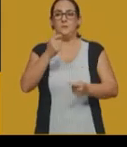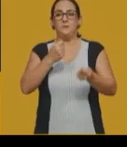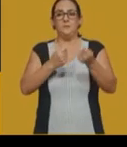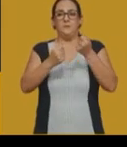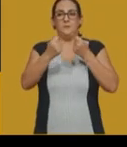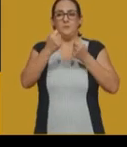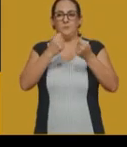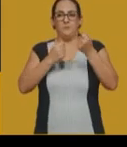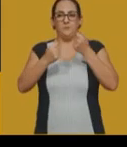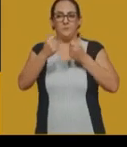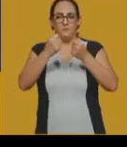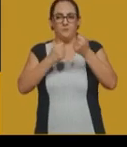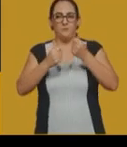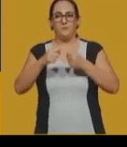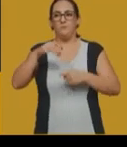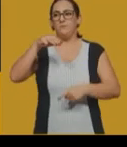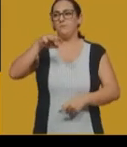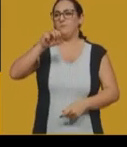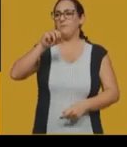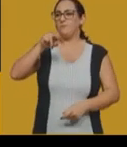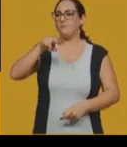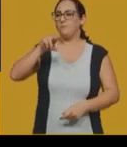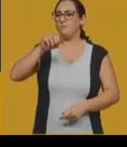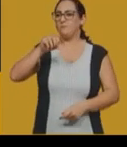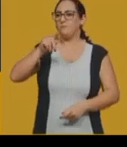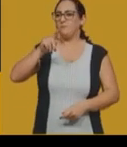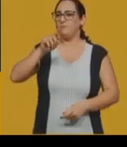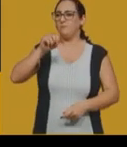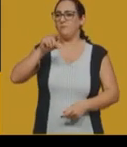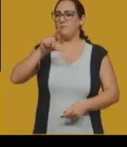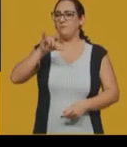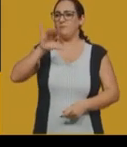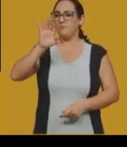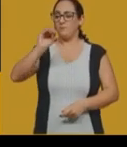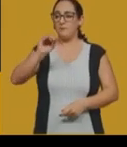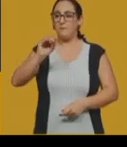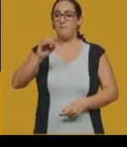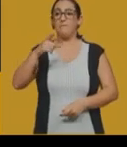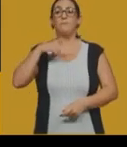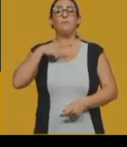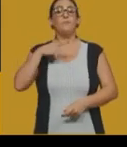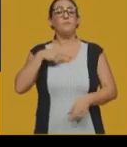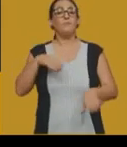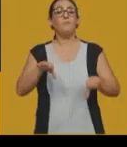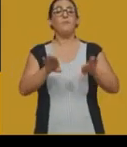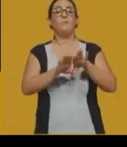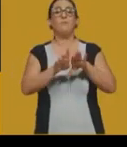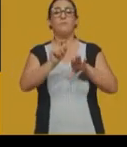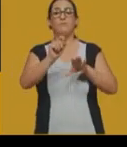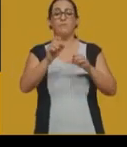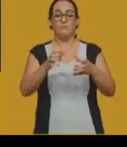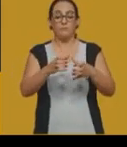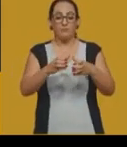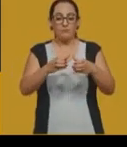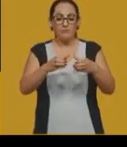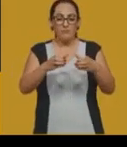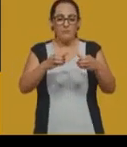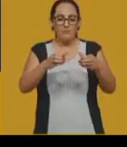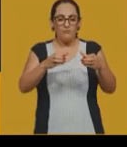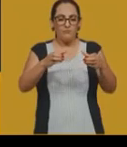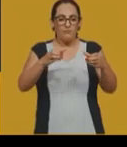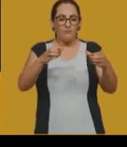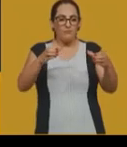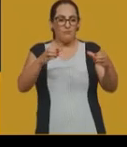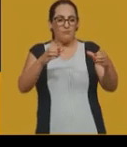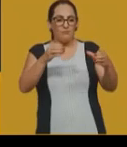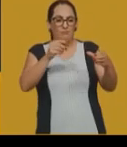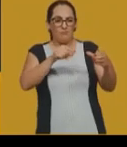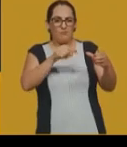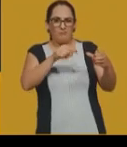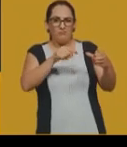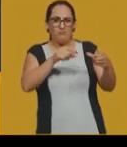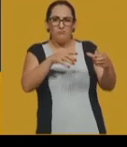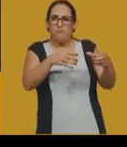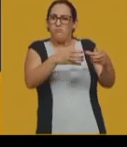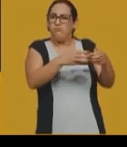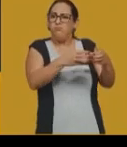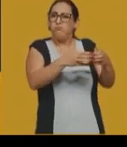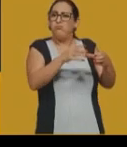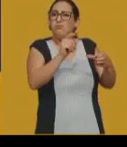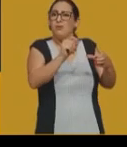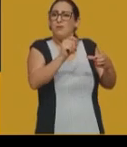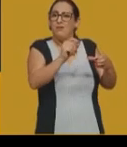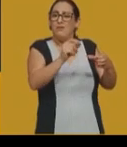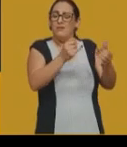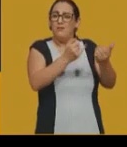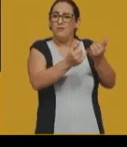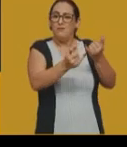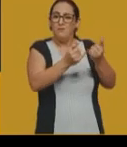em contrapartida a gente tem um grupo maior, um grupo grande que está excluído, né? Então a gente entende que essa concentração de